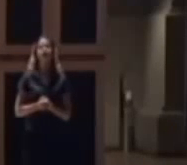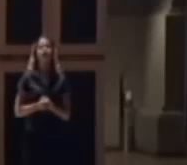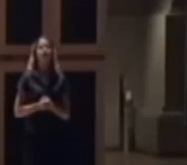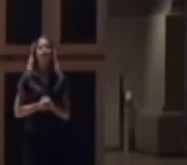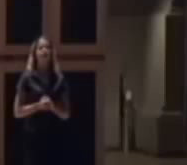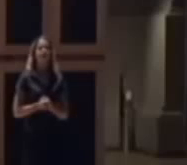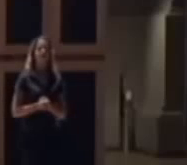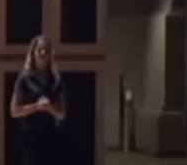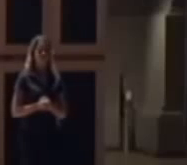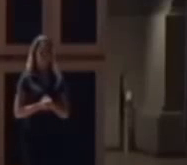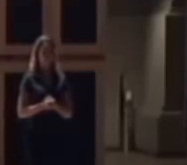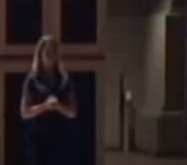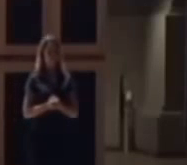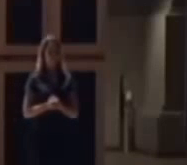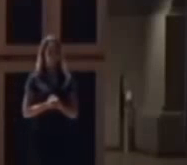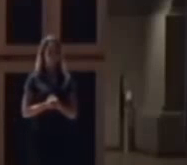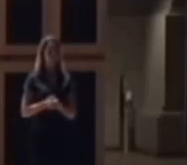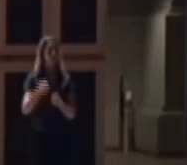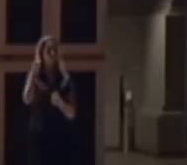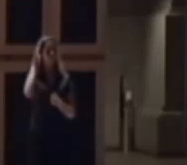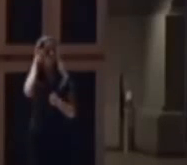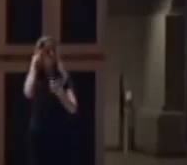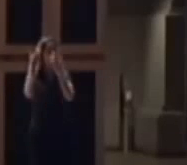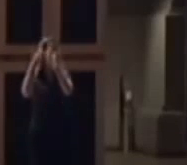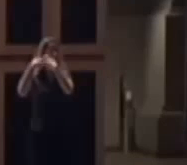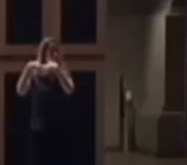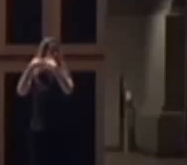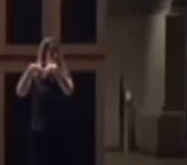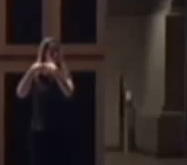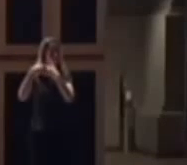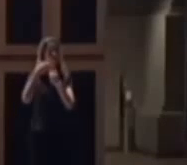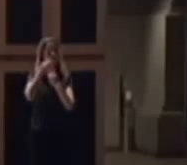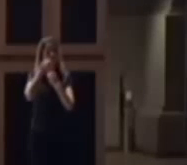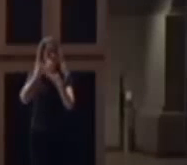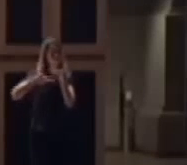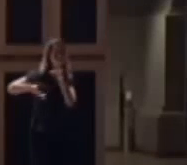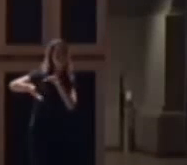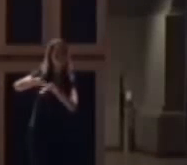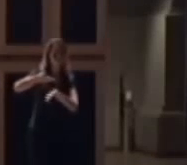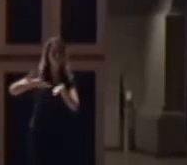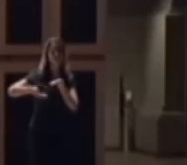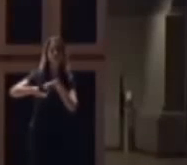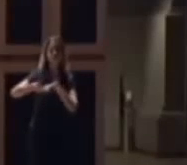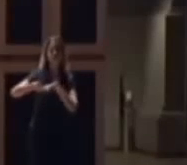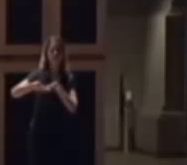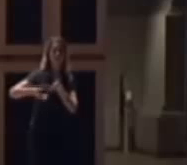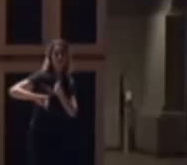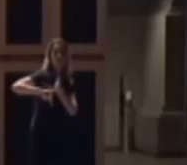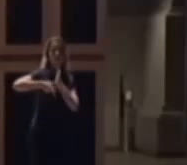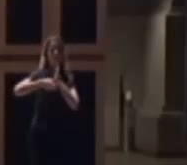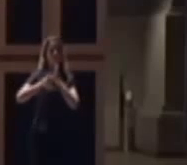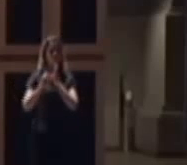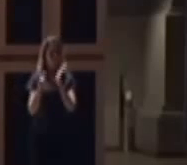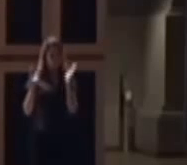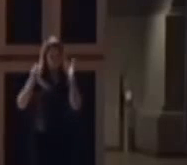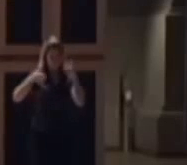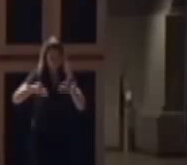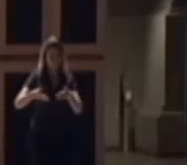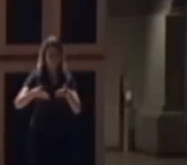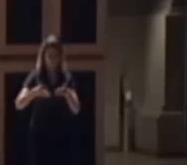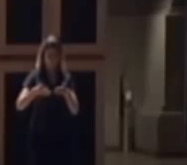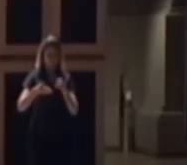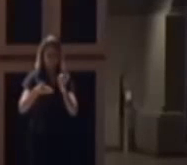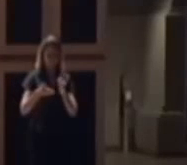Algumas considerações e reflexões que eu acho que são importantes para a gente comentar antes de entrar especificamente no